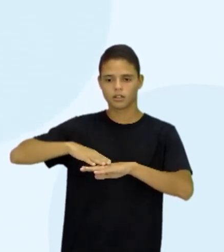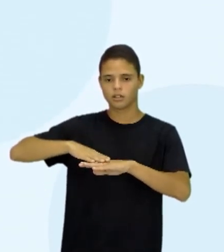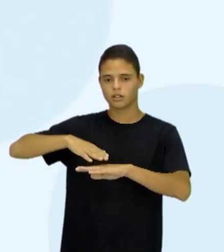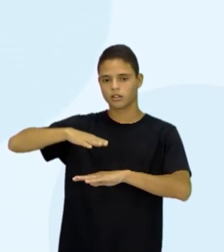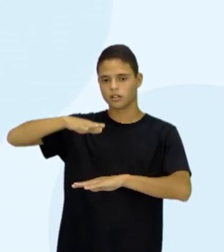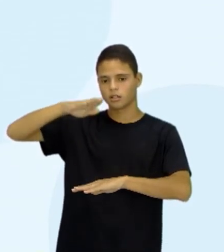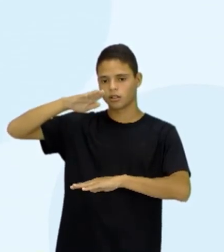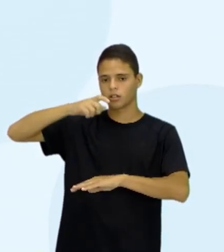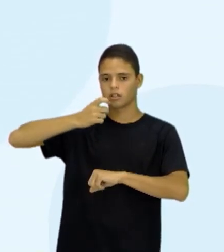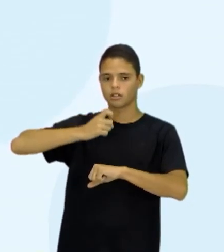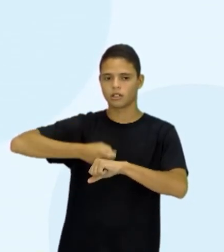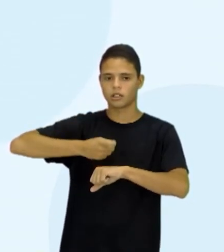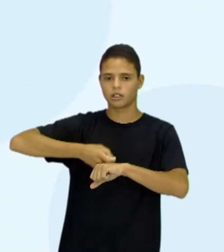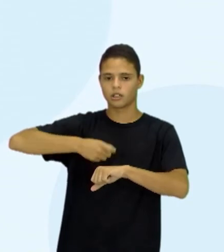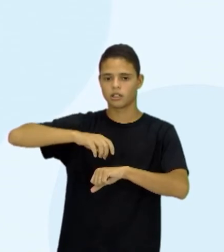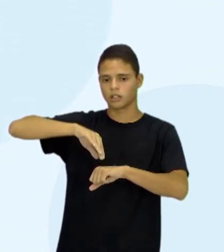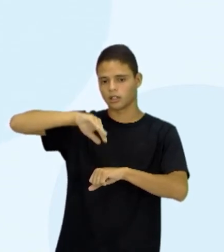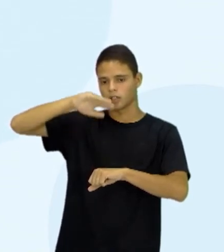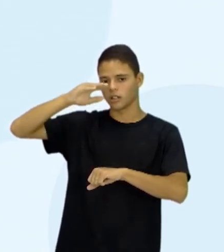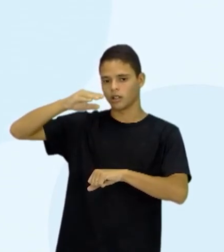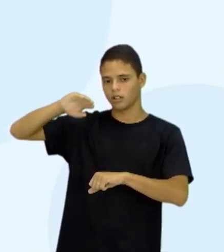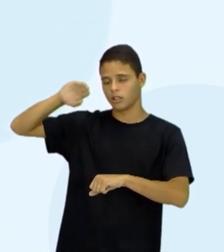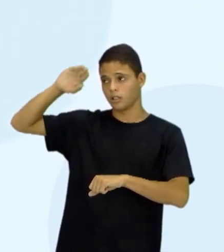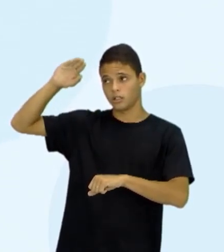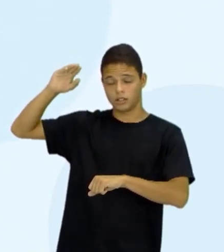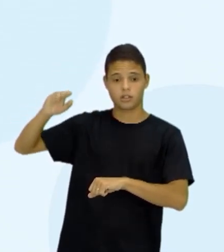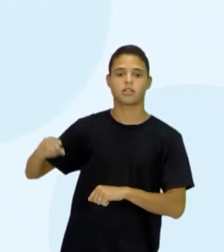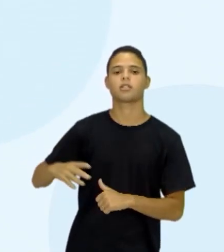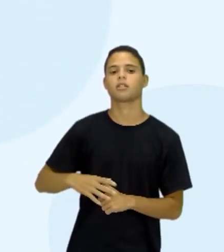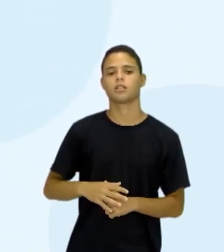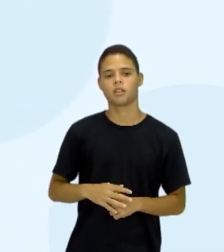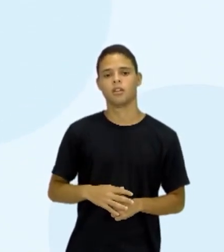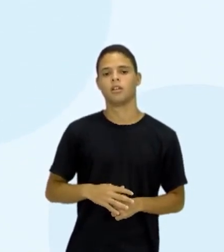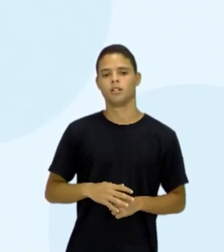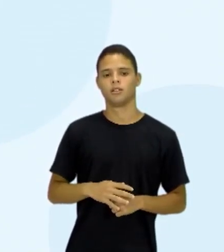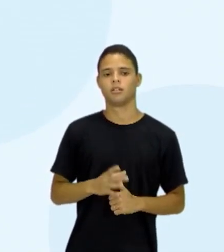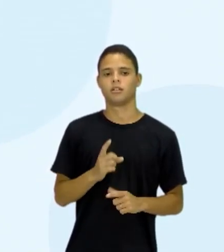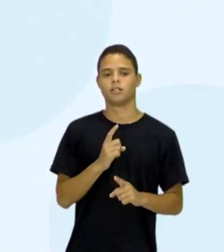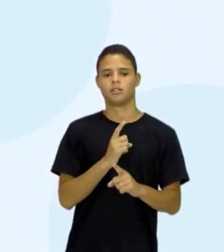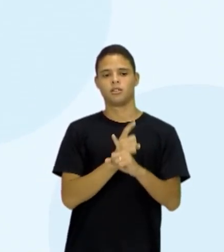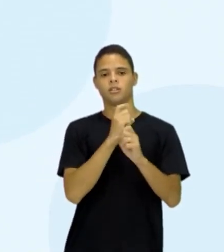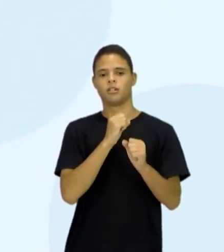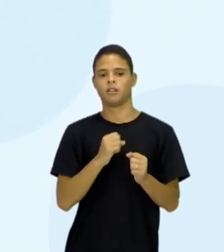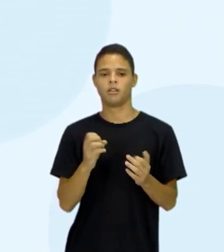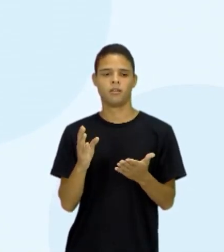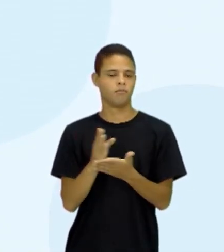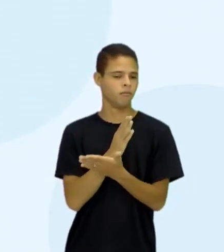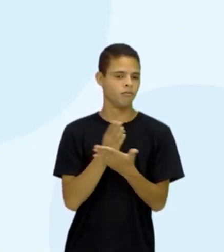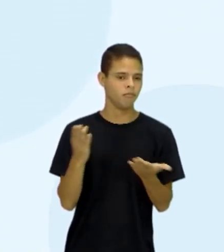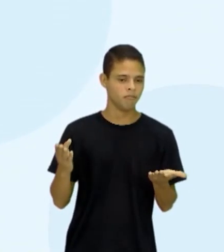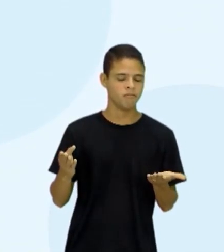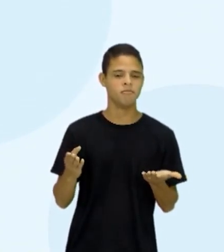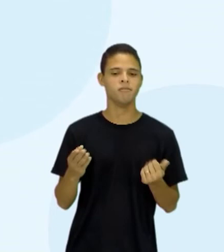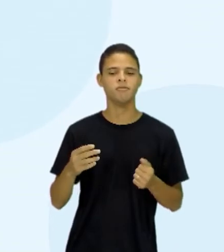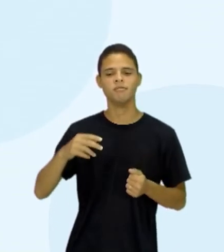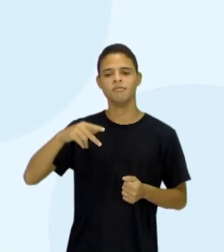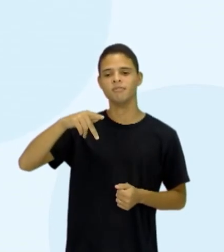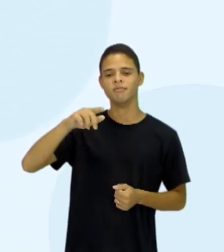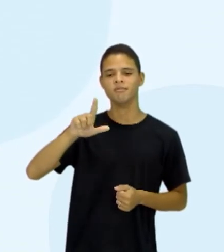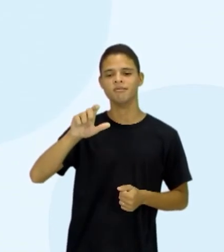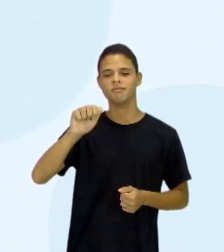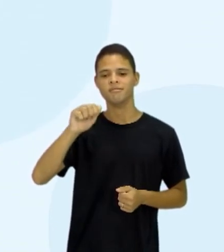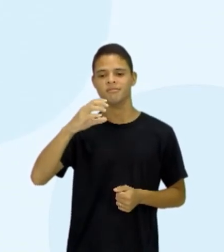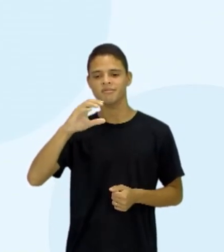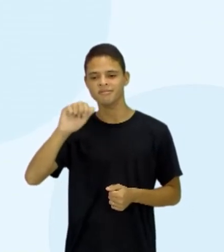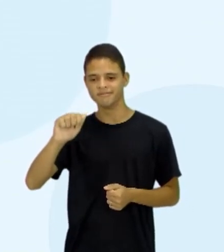ali a Cordilheira dos Andes, no encontro das placas tectônicas ali da América do Sul, e